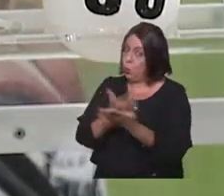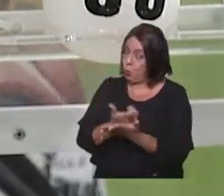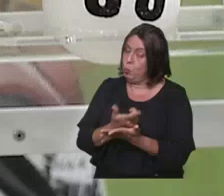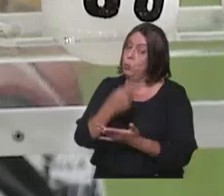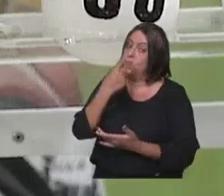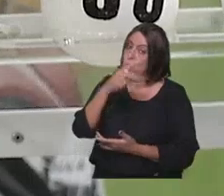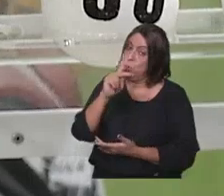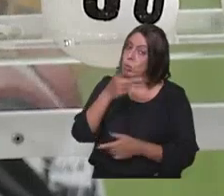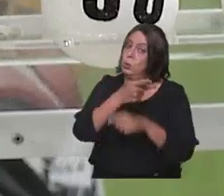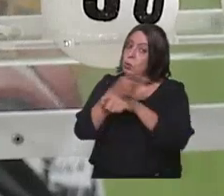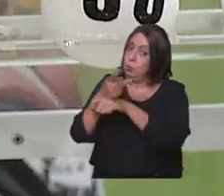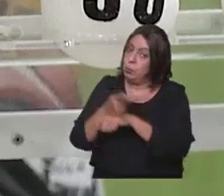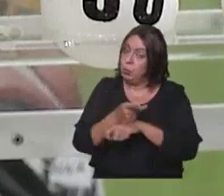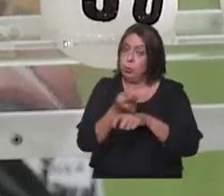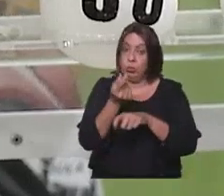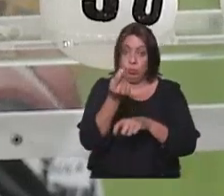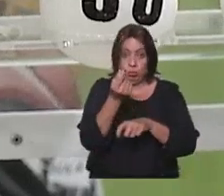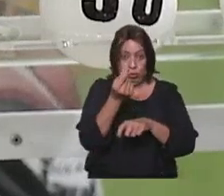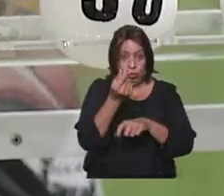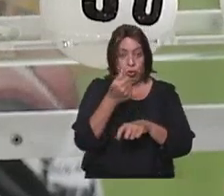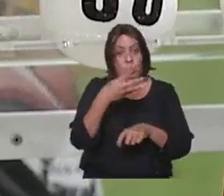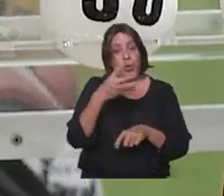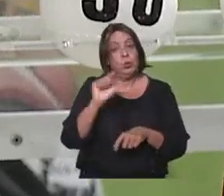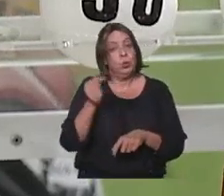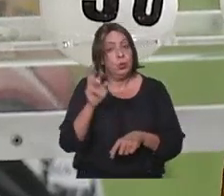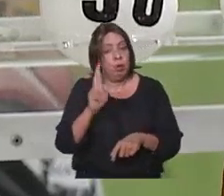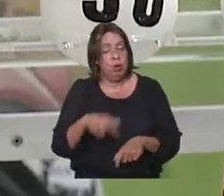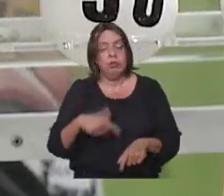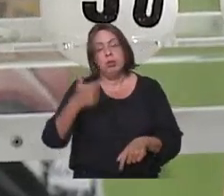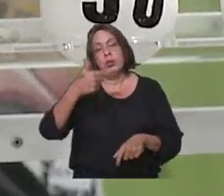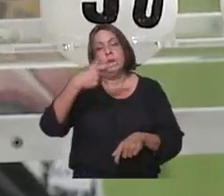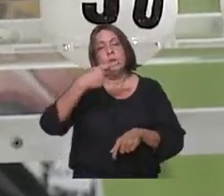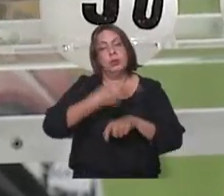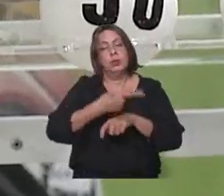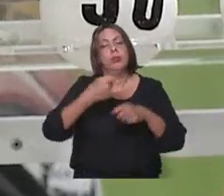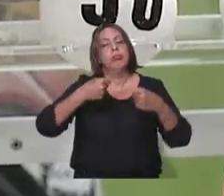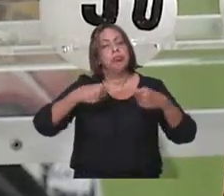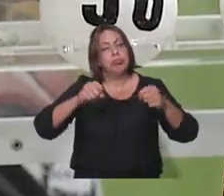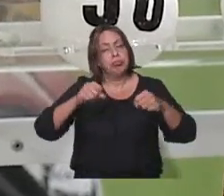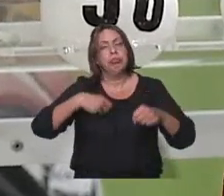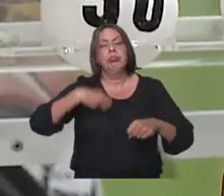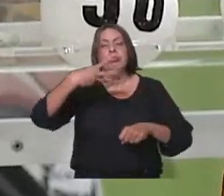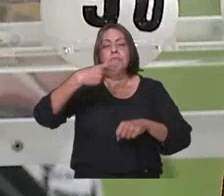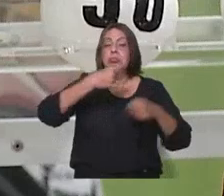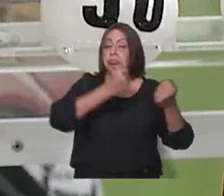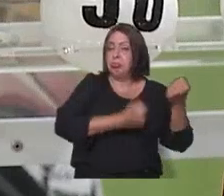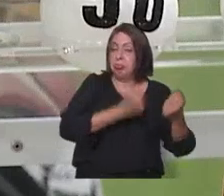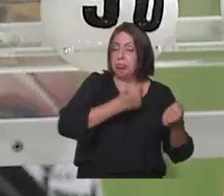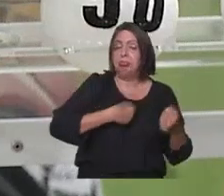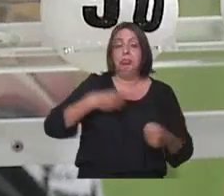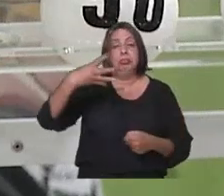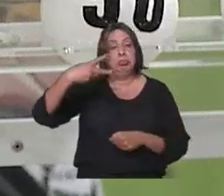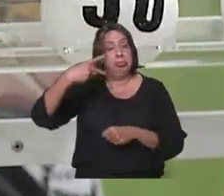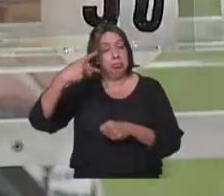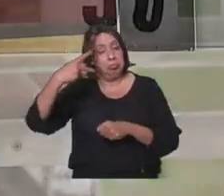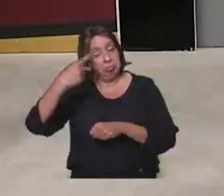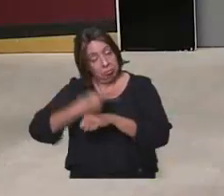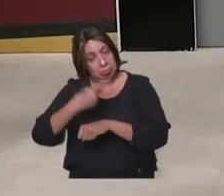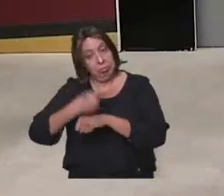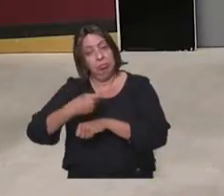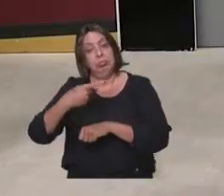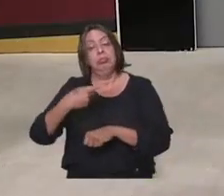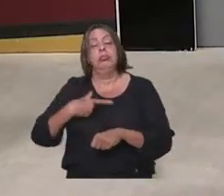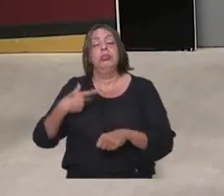aí. Tem prêmio em dinheiro no primeiro prêmio, 4 mil, Moto Honda no segundo, Kwid Life no terceiro, Fiat Toro e 10 mil no quarto prêmio,